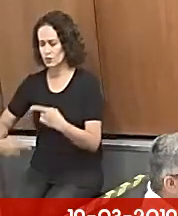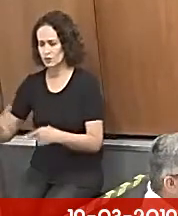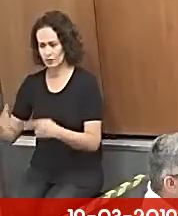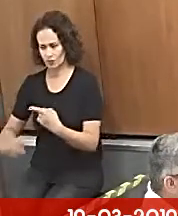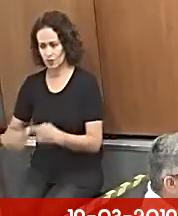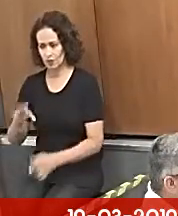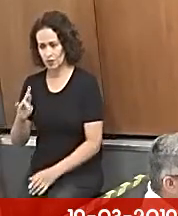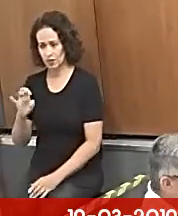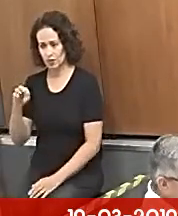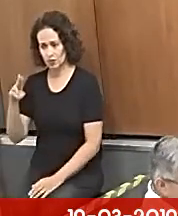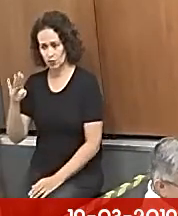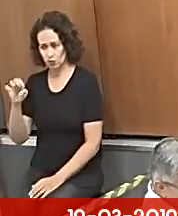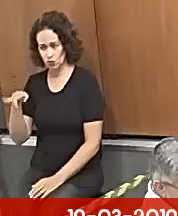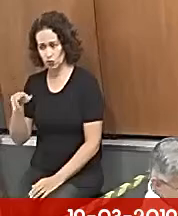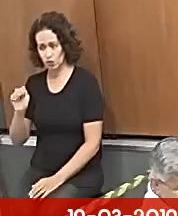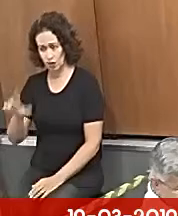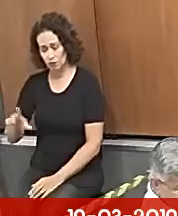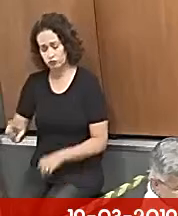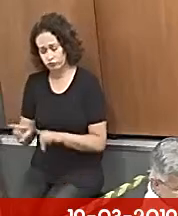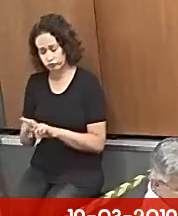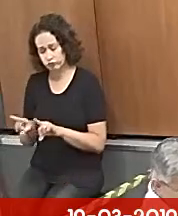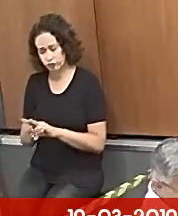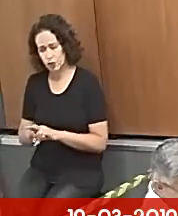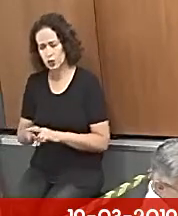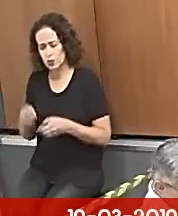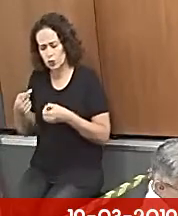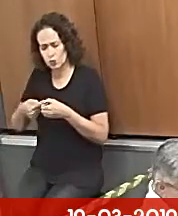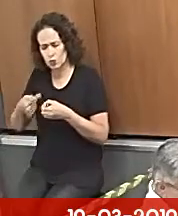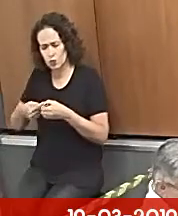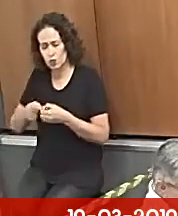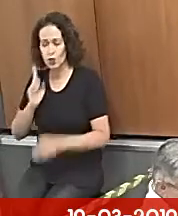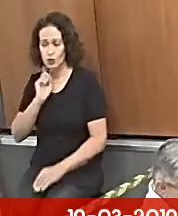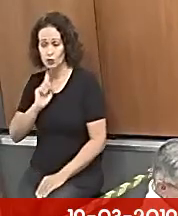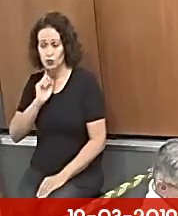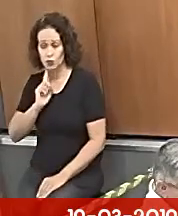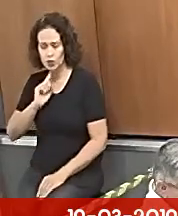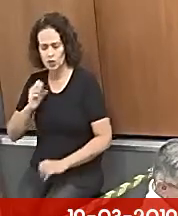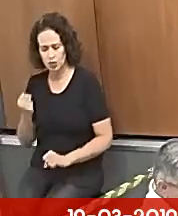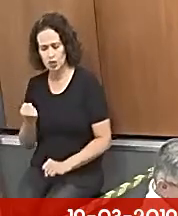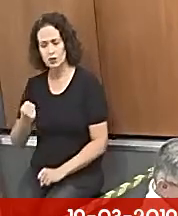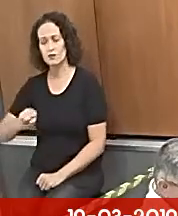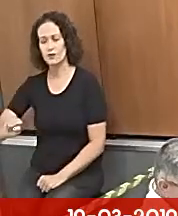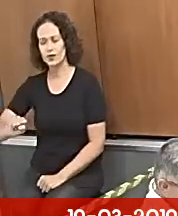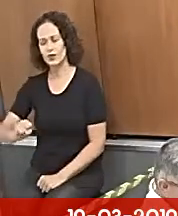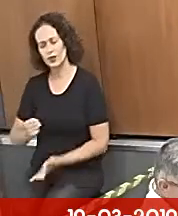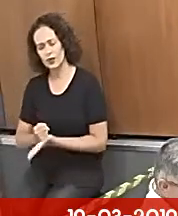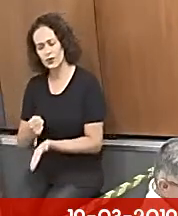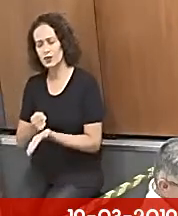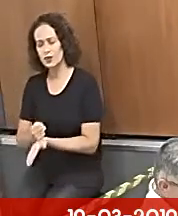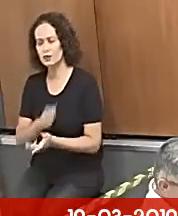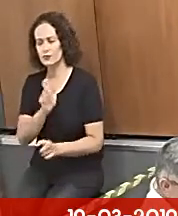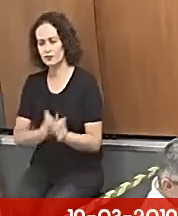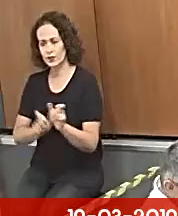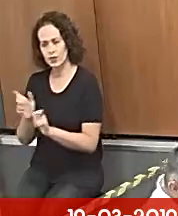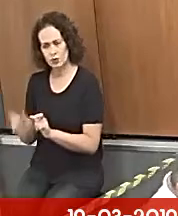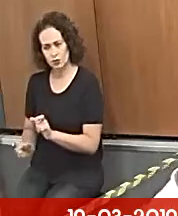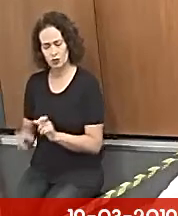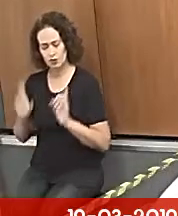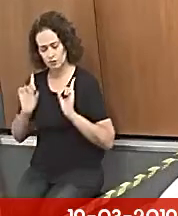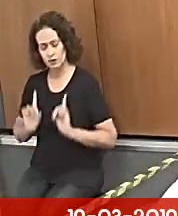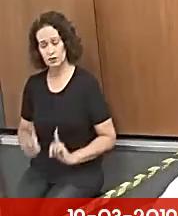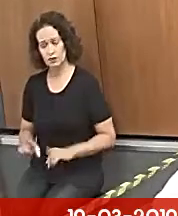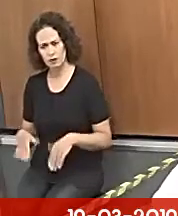referência para belo horizonte interior de minas na defesa das pessoas com deficiência na parte jurídica então vamos cobrar